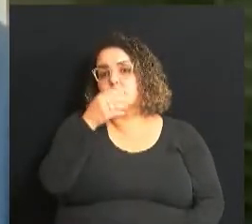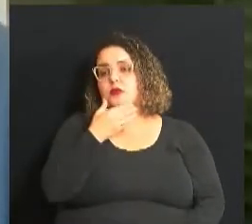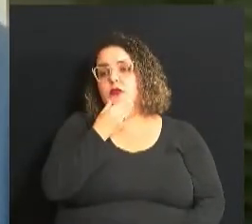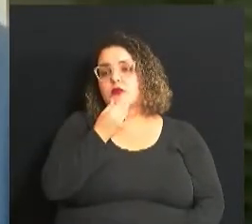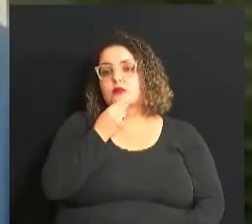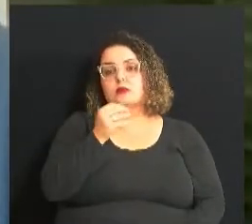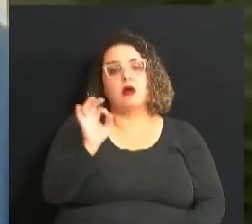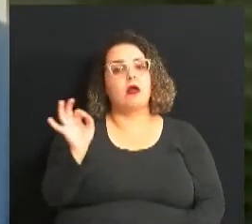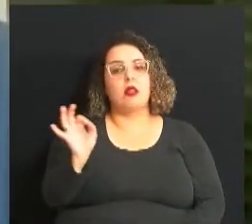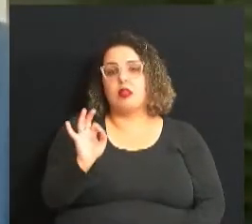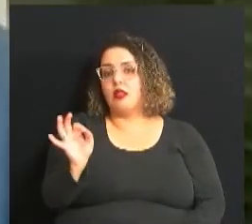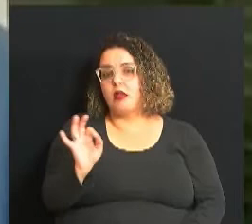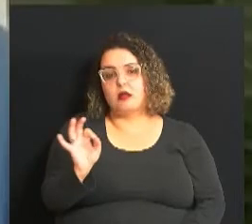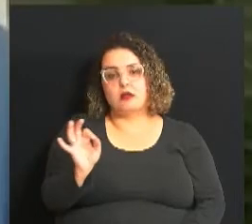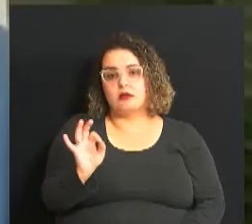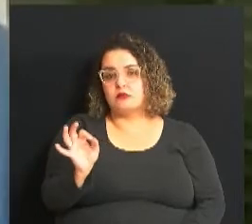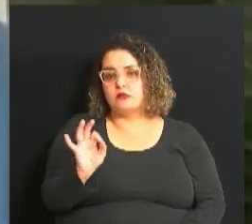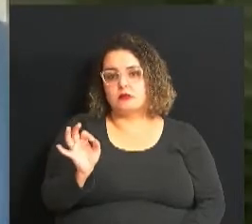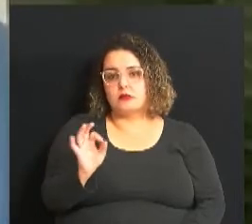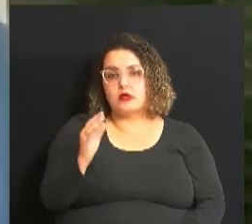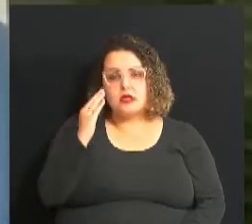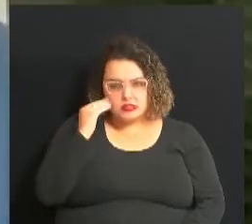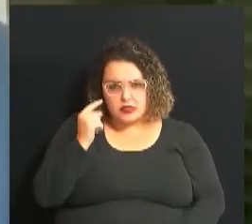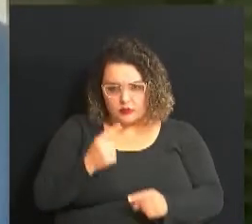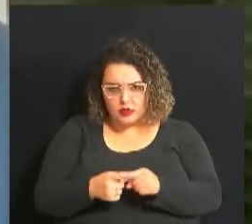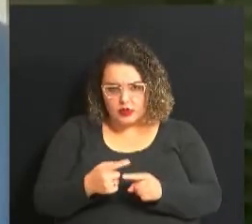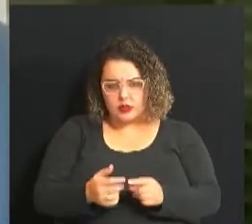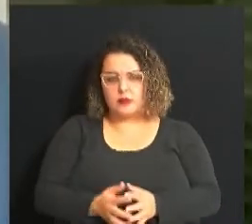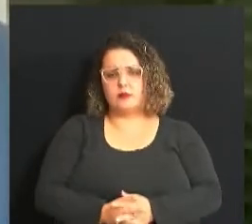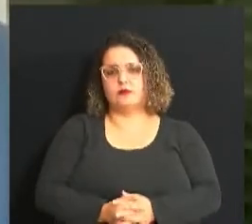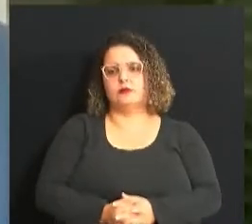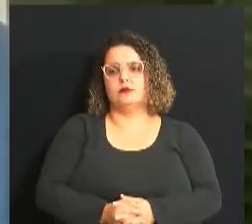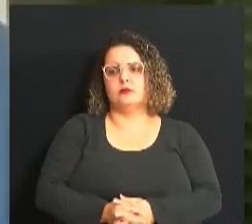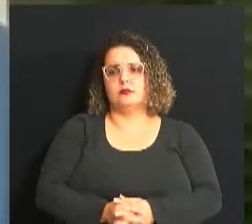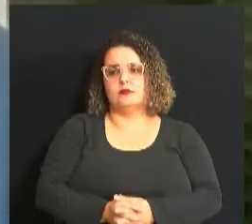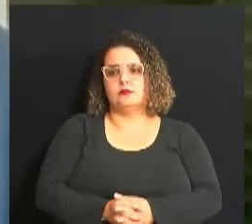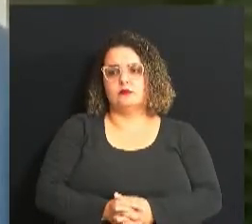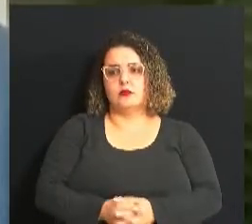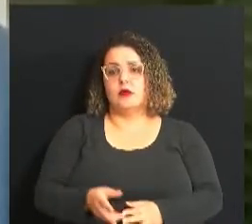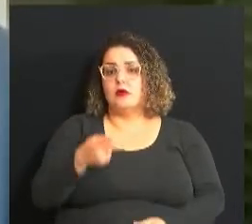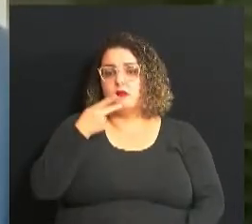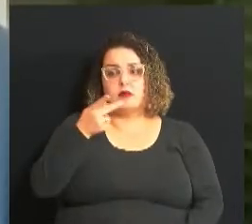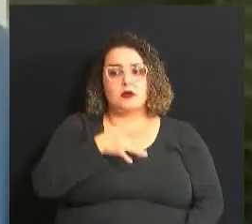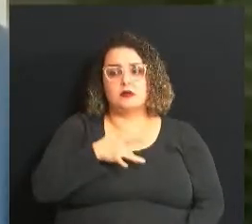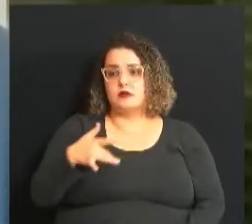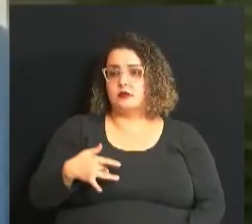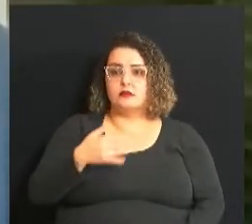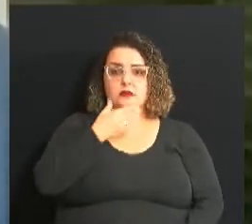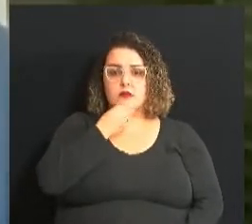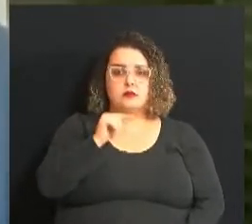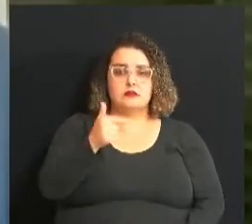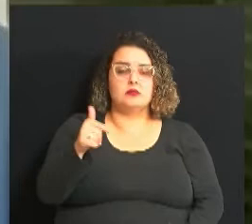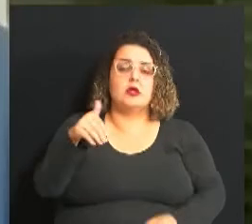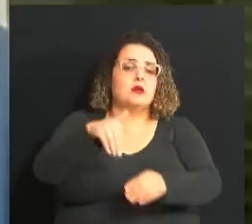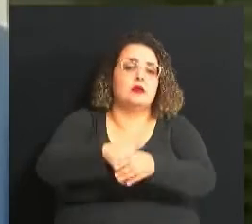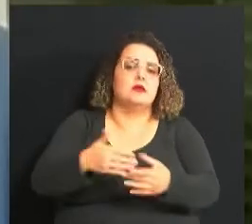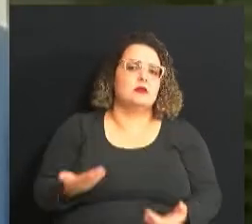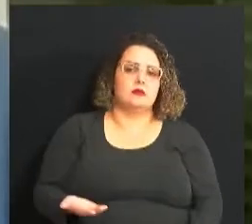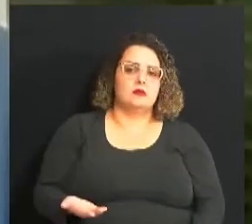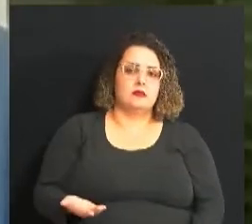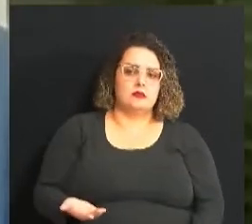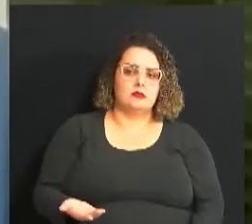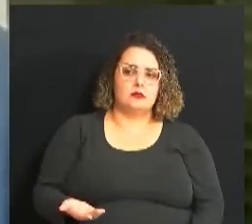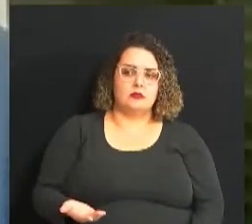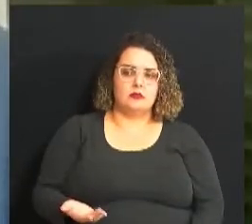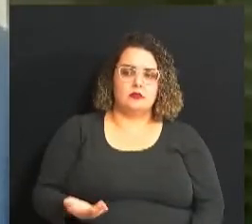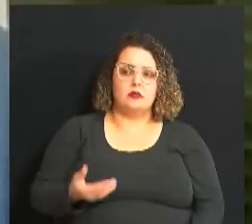Nenhum. Nenhum. Sabe por quê? Porque falar de saúde do homem não dá voto. O homem não é um